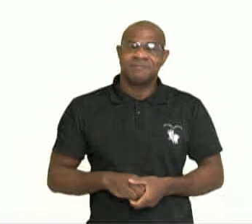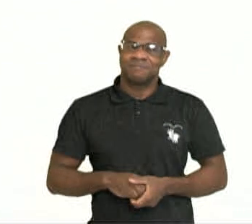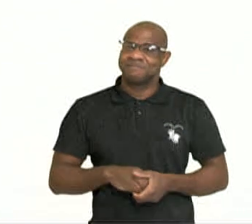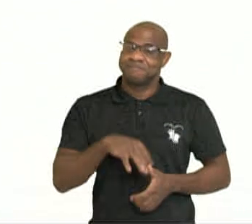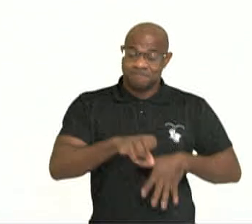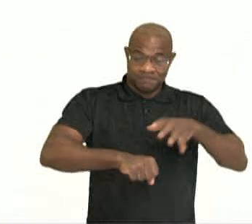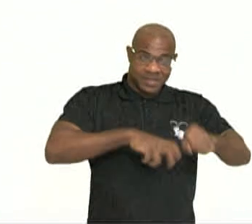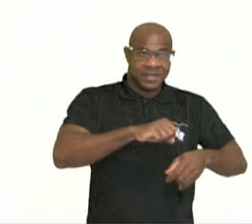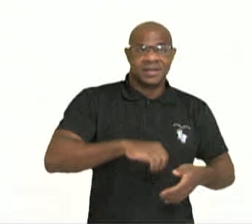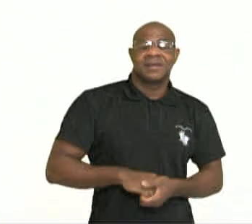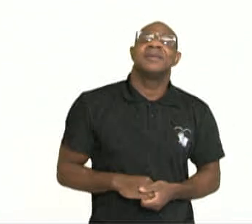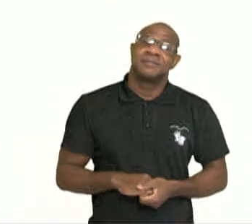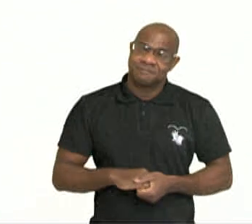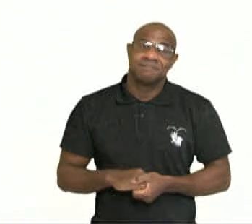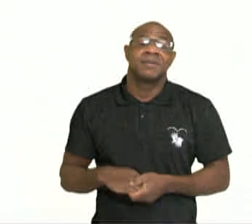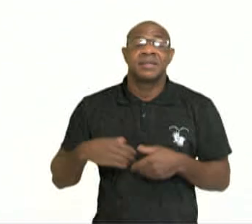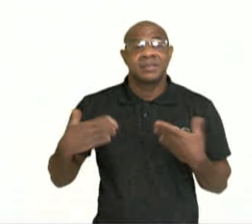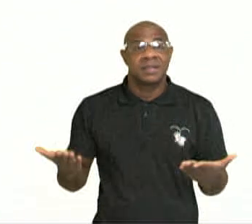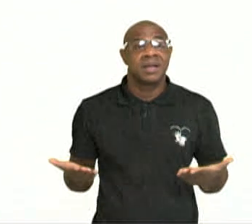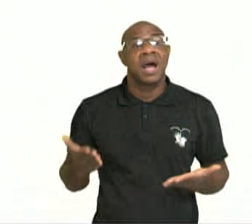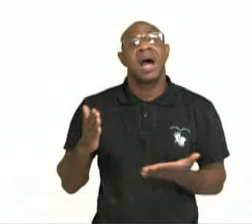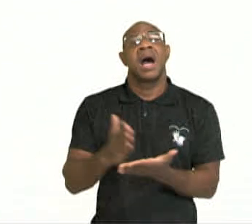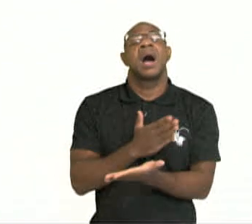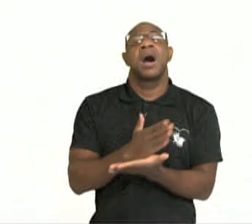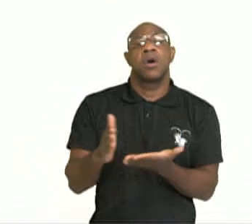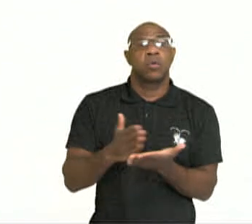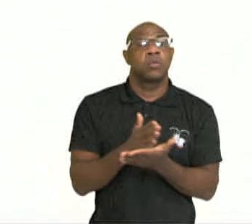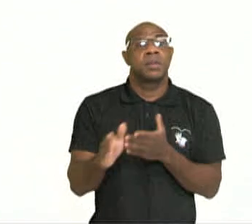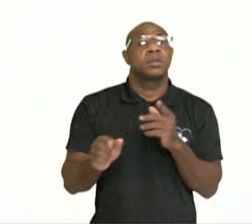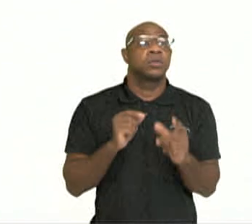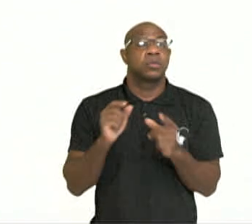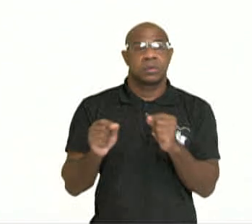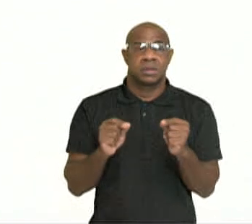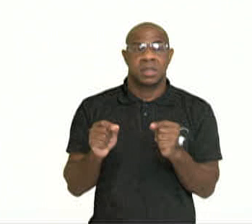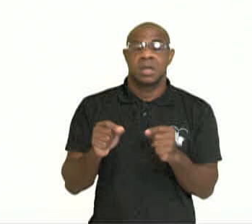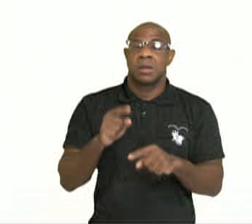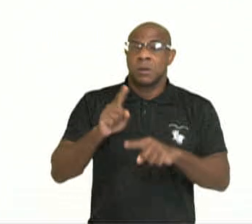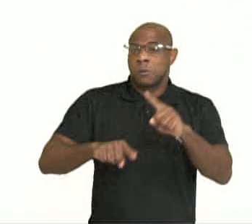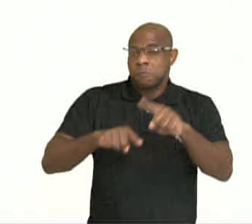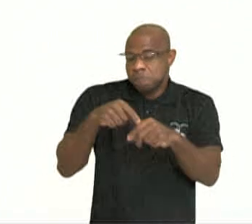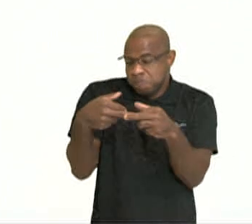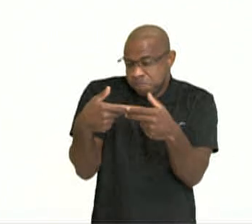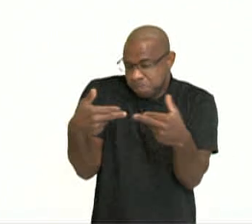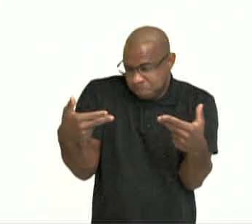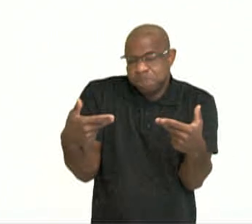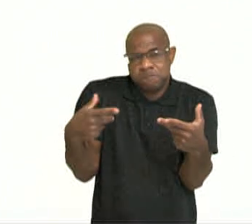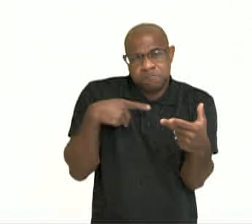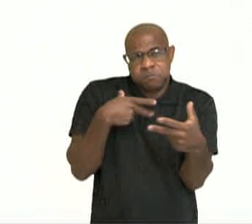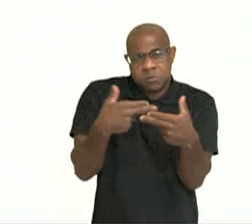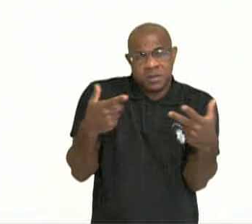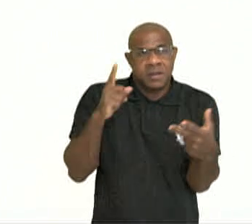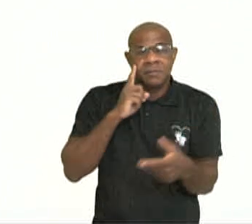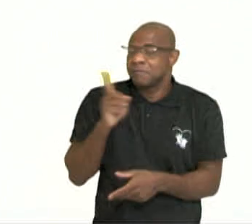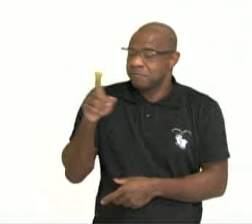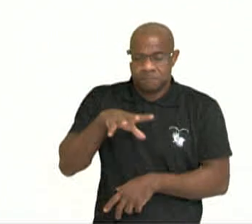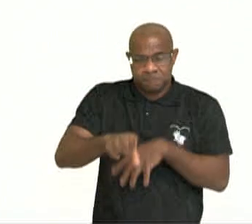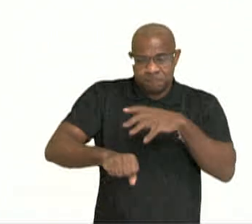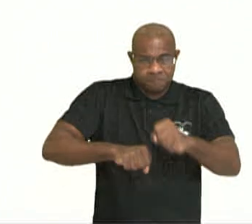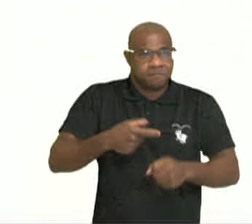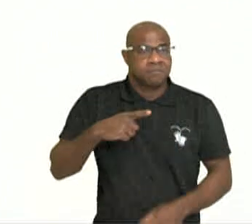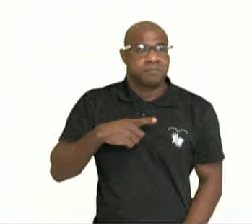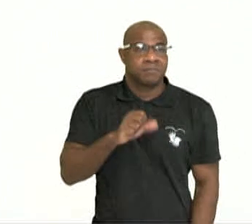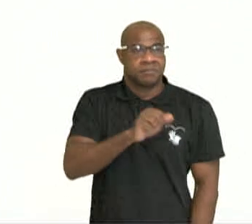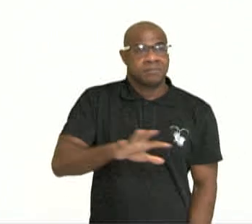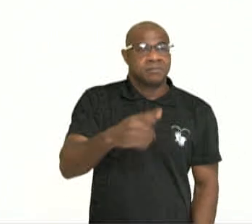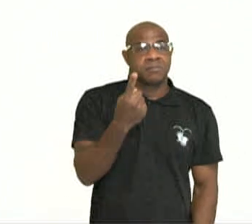um todo, mas alguma parte dela ou algum produto dela. Então, nessa primeira imagem, nós temos